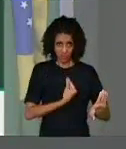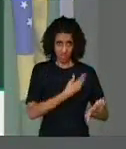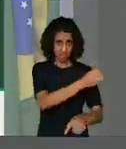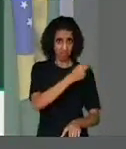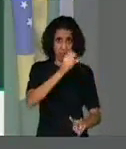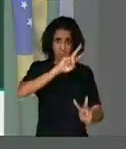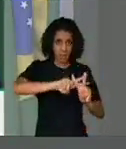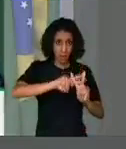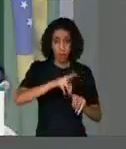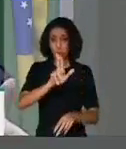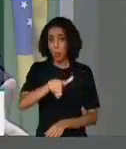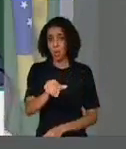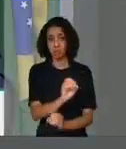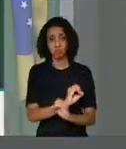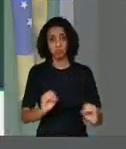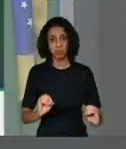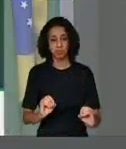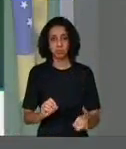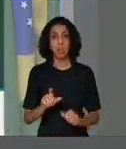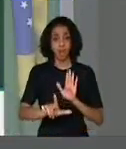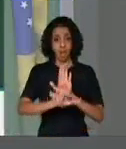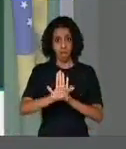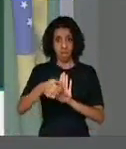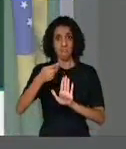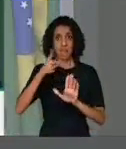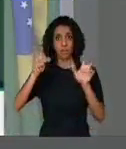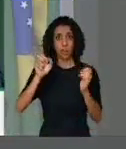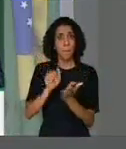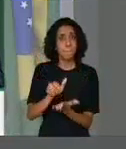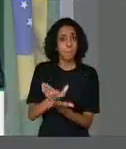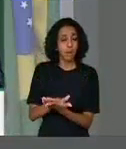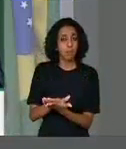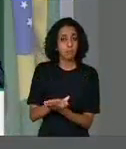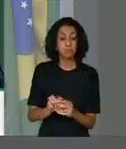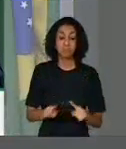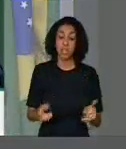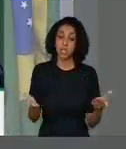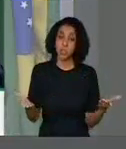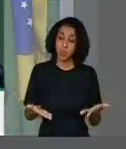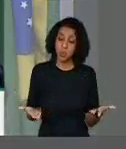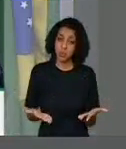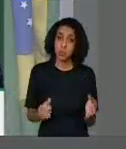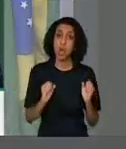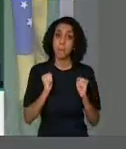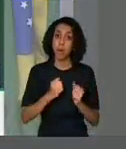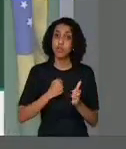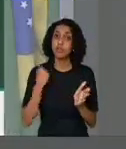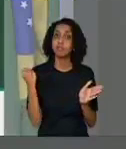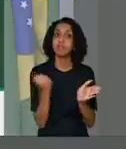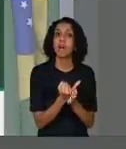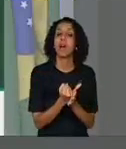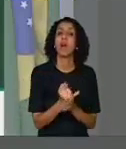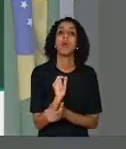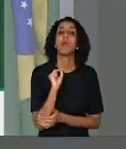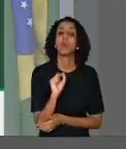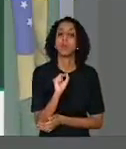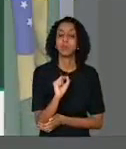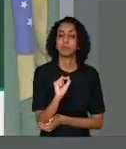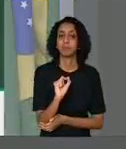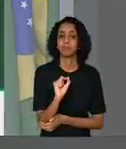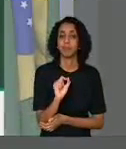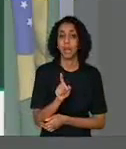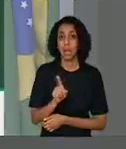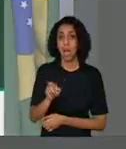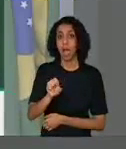impunidade no Brasil é prevista em lei. E hoje ela pode ser sanchelada pelo